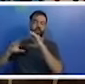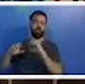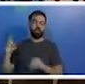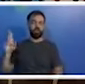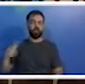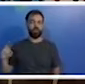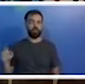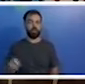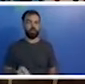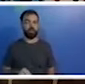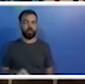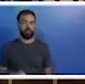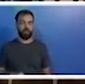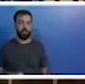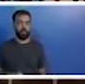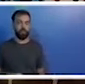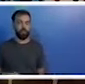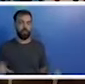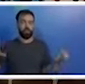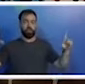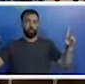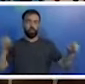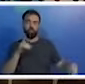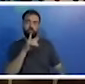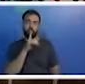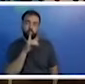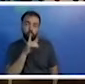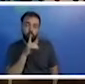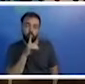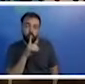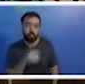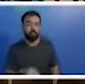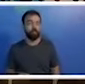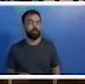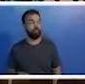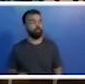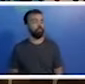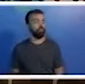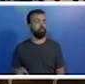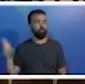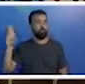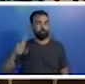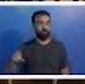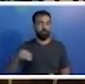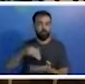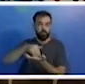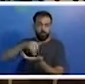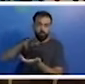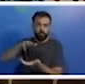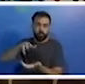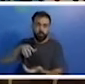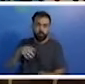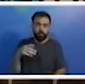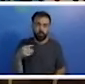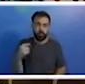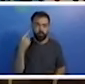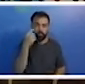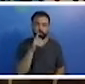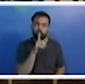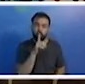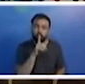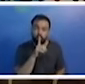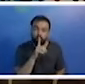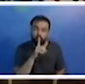feita exatamente dessa forma nós chamamos de cinema mudo as pessoas se expressavam transmitiram as mensagens a história que elas queriam